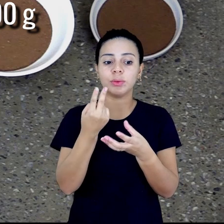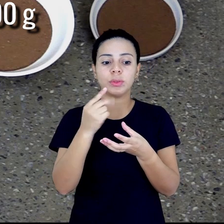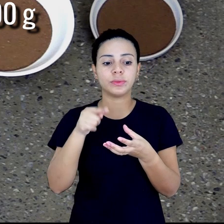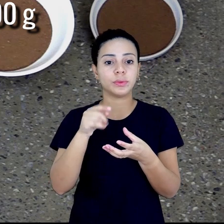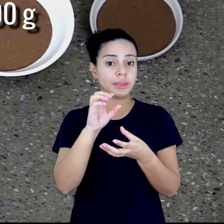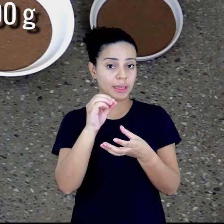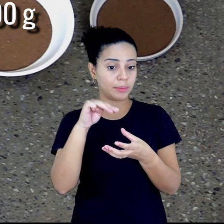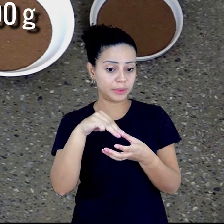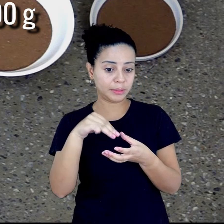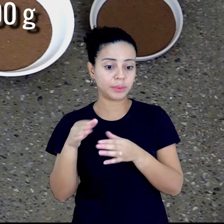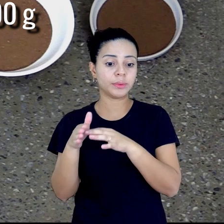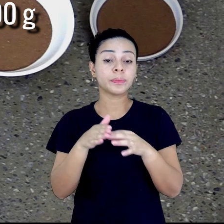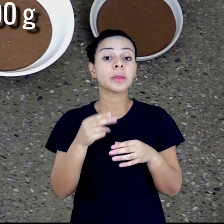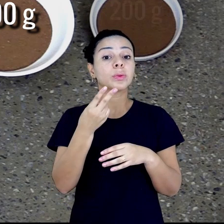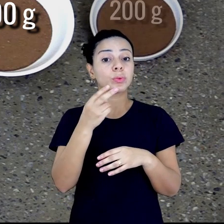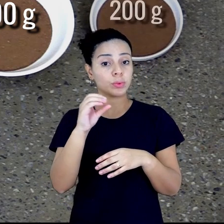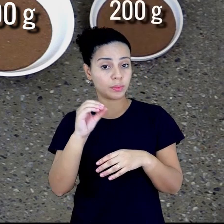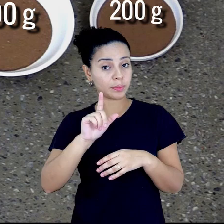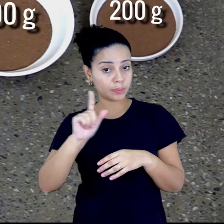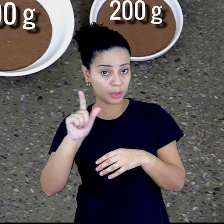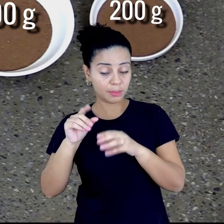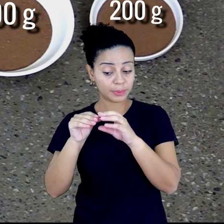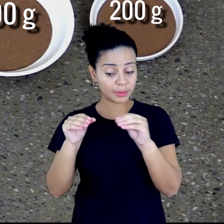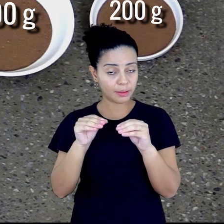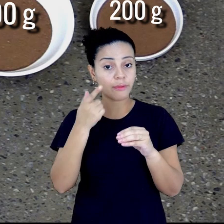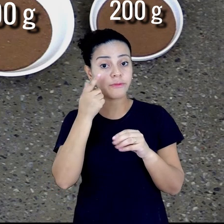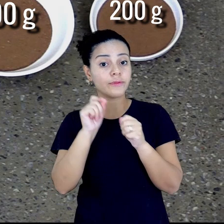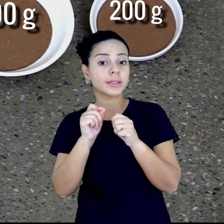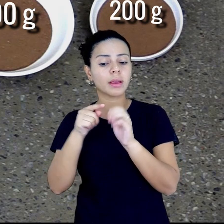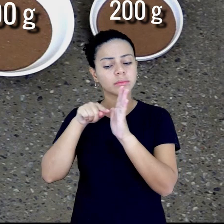peneira de 2,0 mm, 200 gramas de